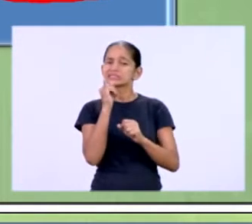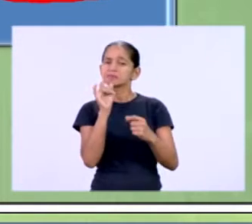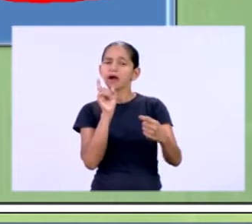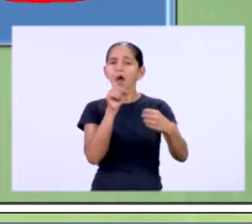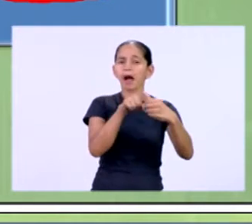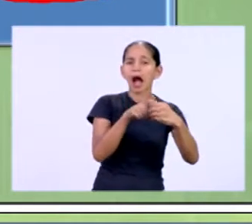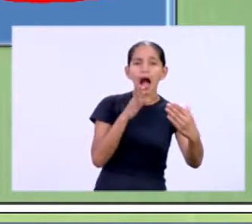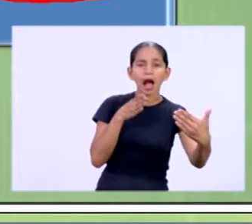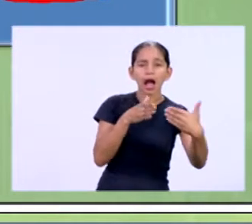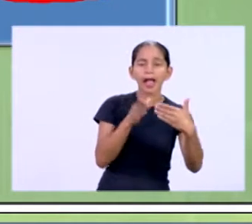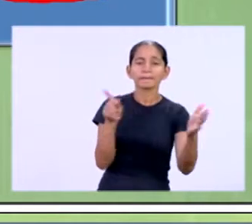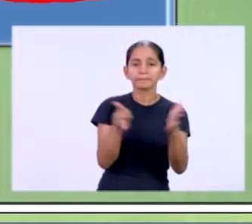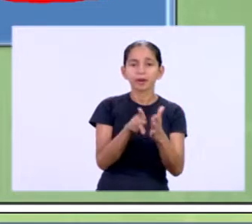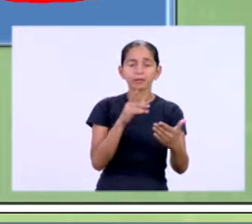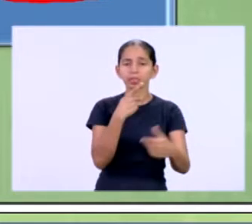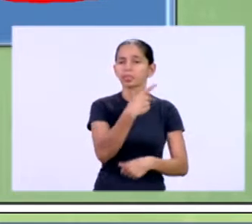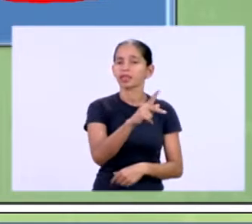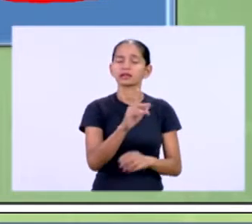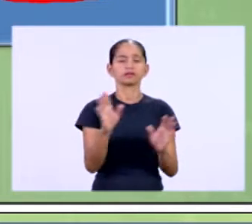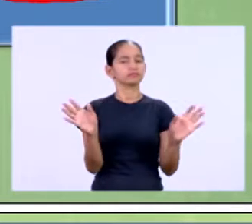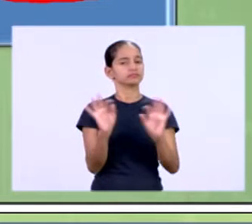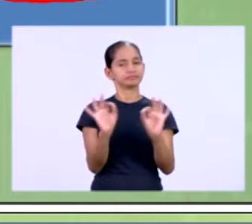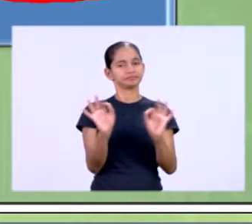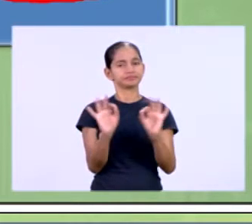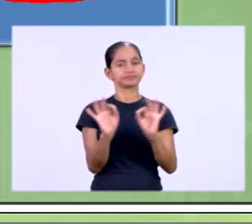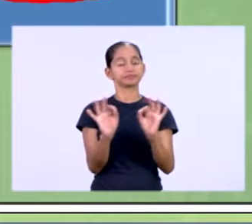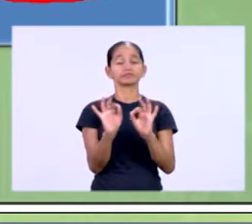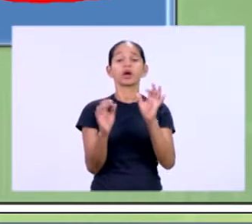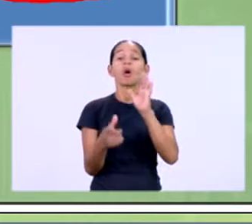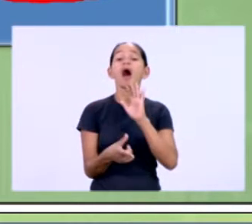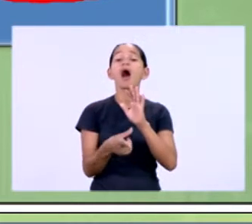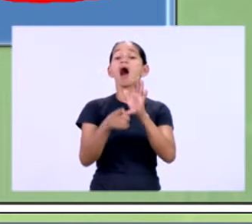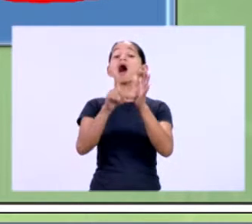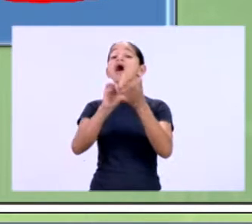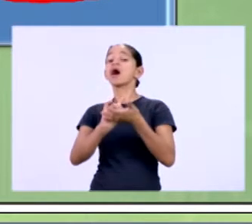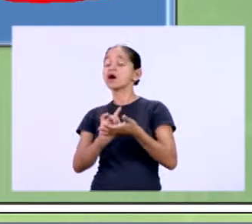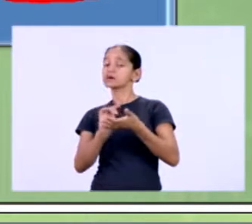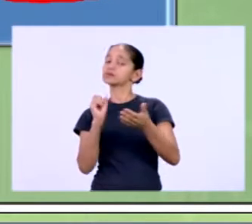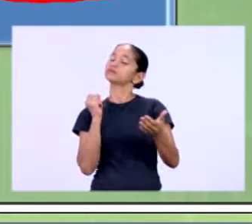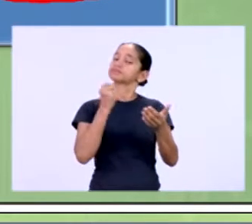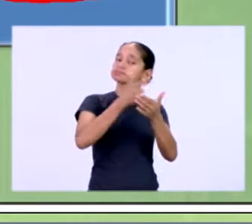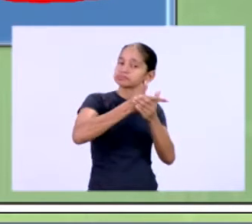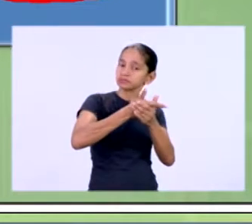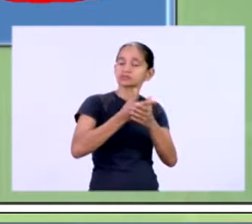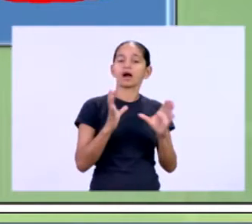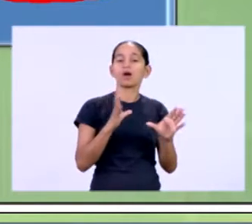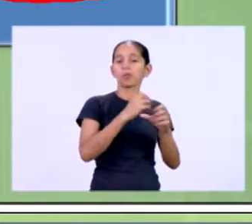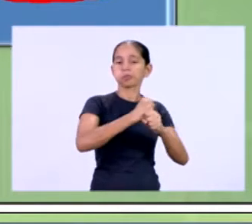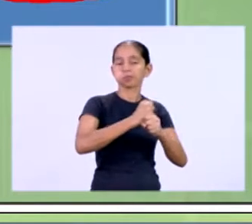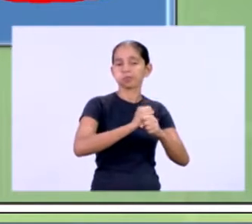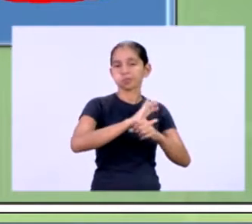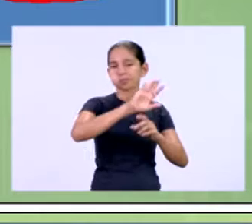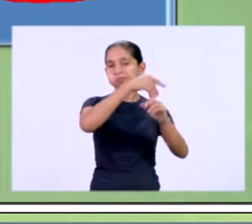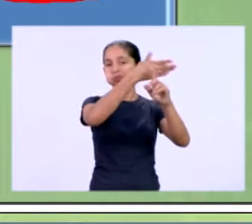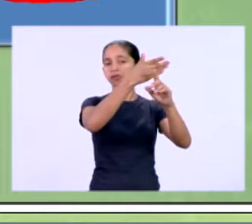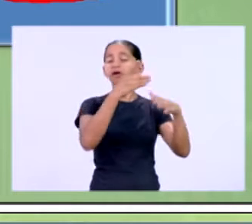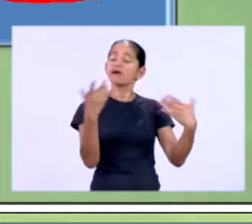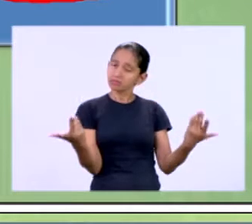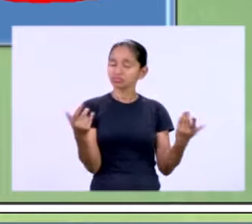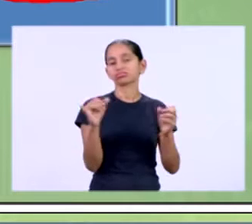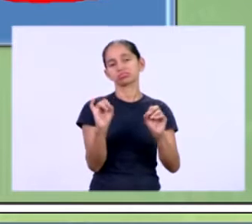com o serviço. Nós não podemos fazer esse vínculo, mas é em virtude disso que temos esses serviços. A nossa tributação é muito alta, os serviços não são tão